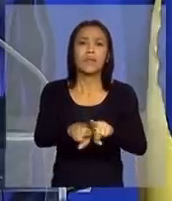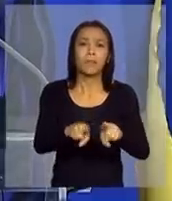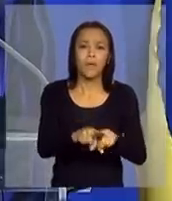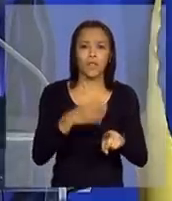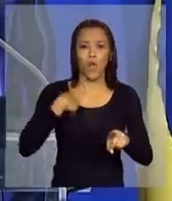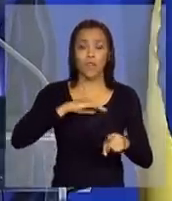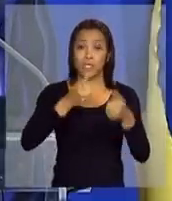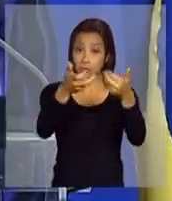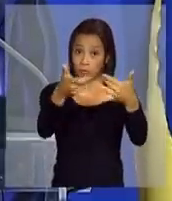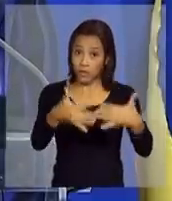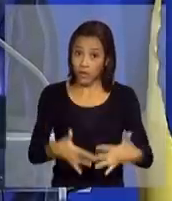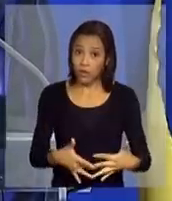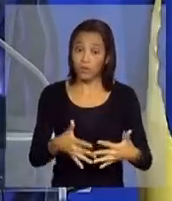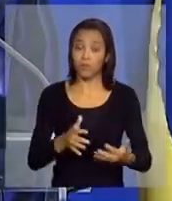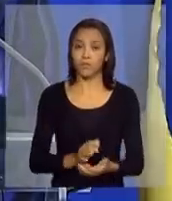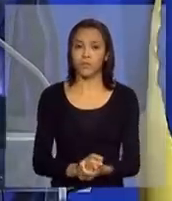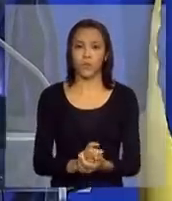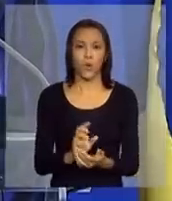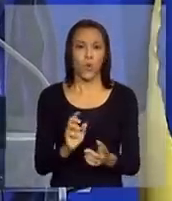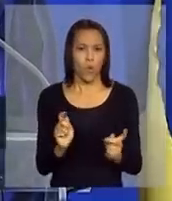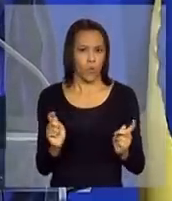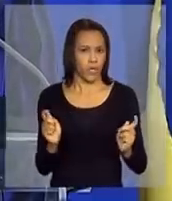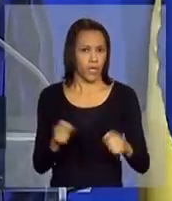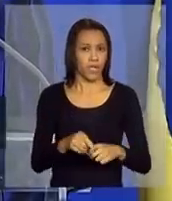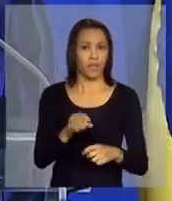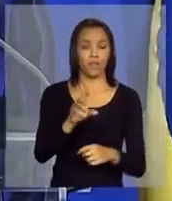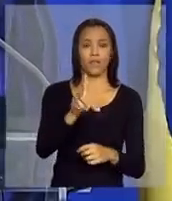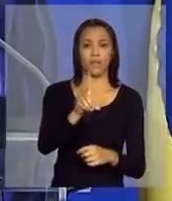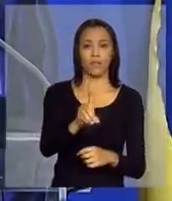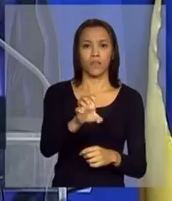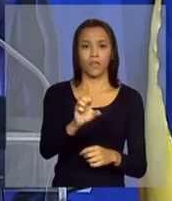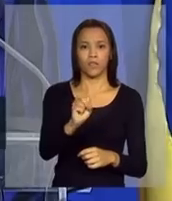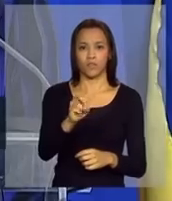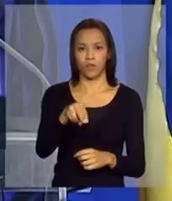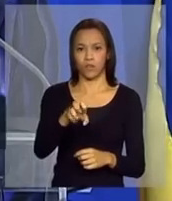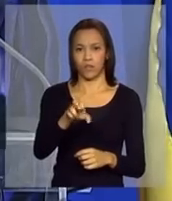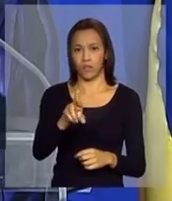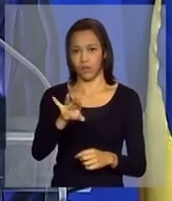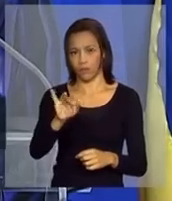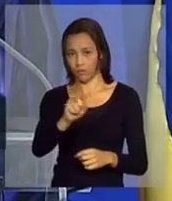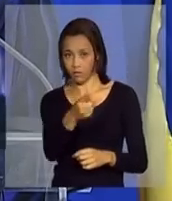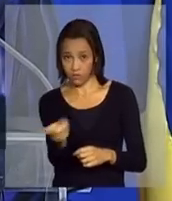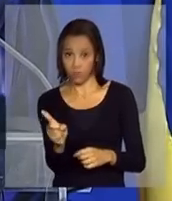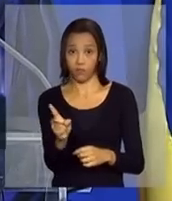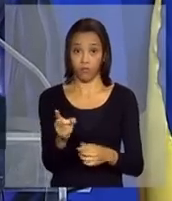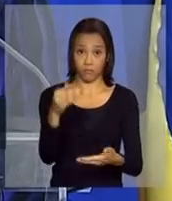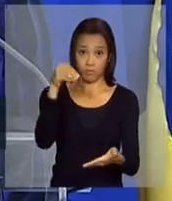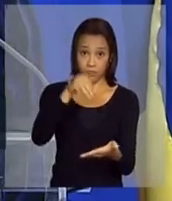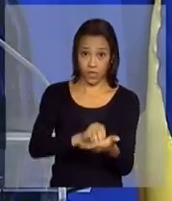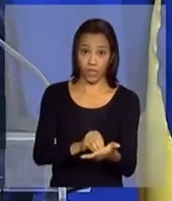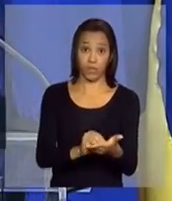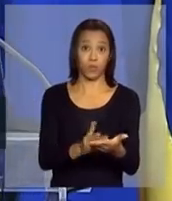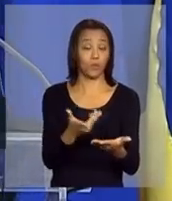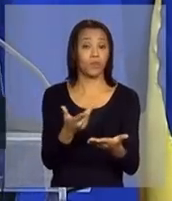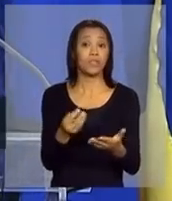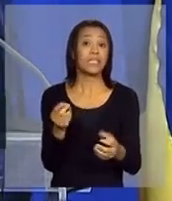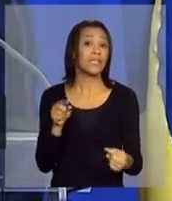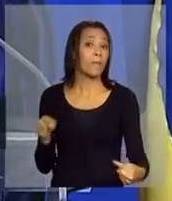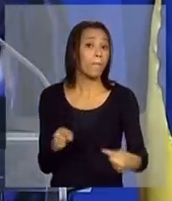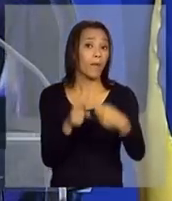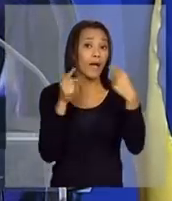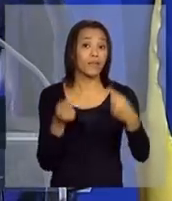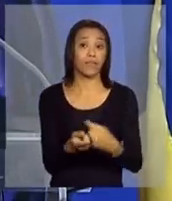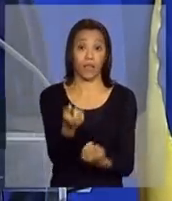as consequências das desonerações dessa folha de pagamento sobre a economia,